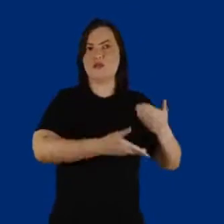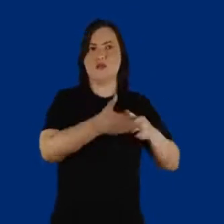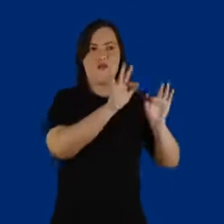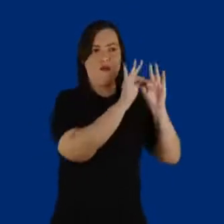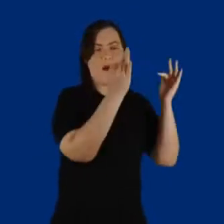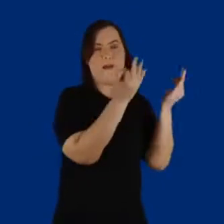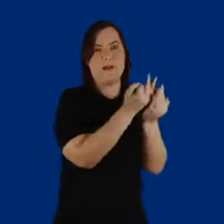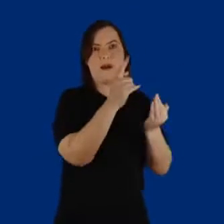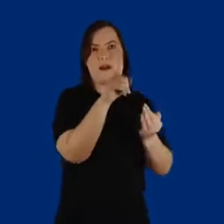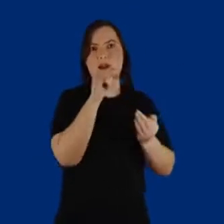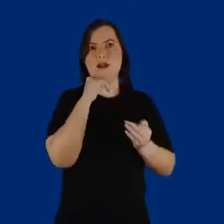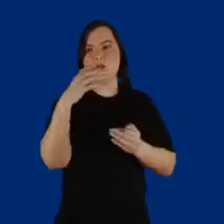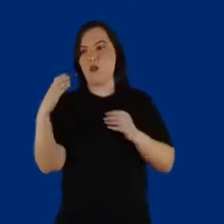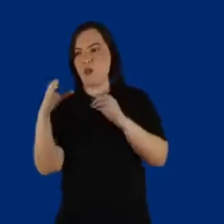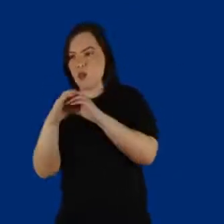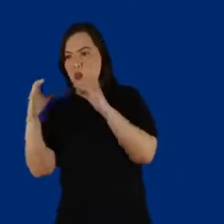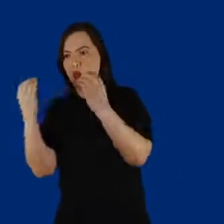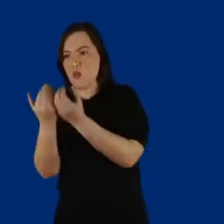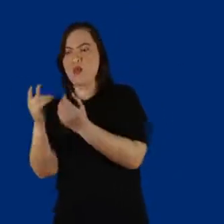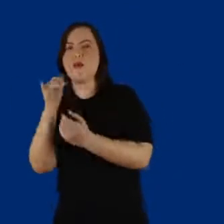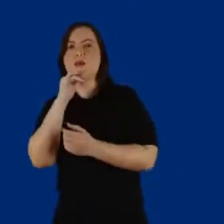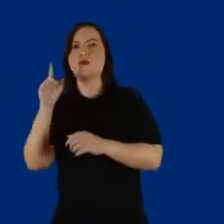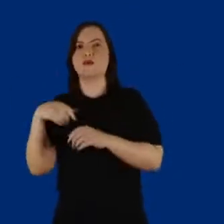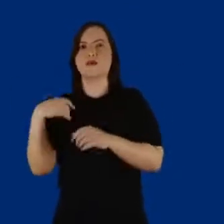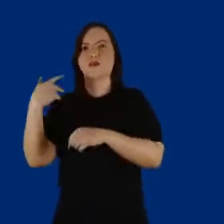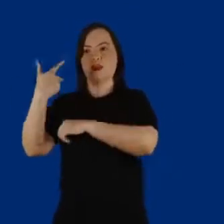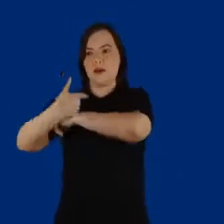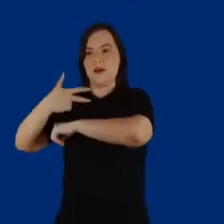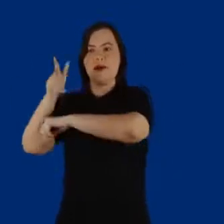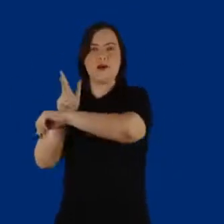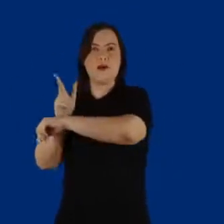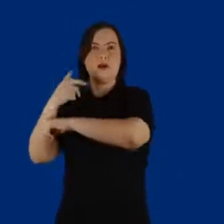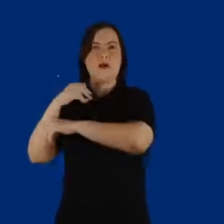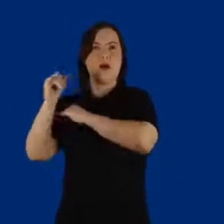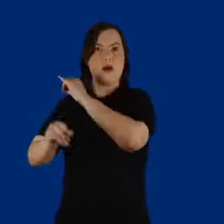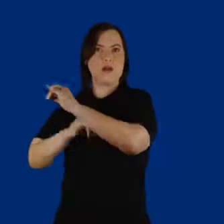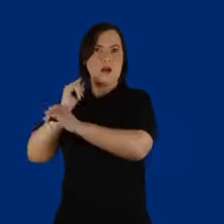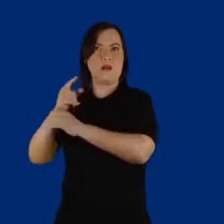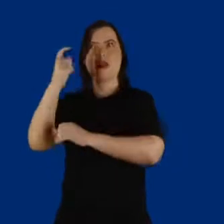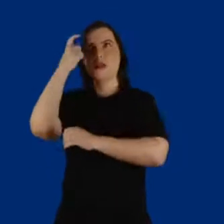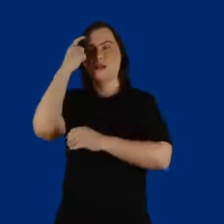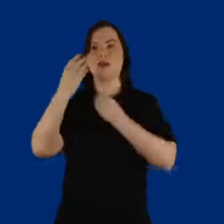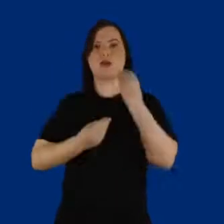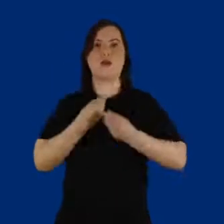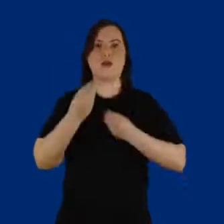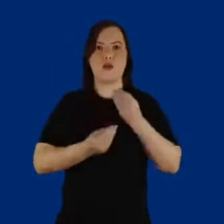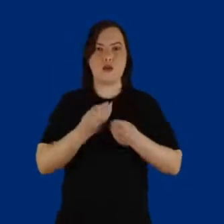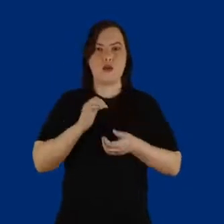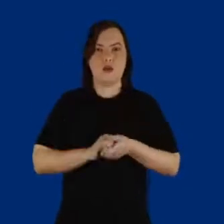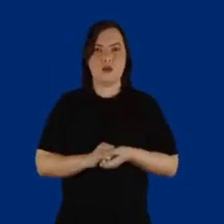família, sejam grupos que têm se reunido online. Então, de que forma podemos pensar sobre isso?